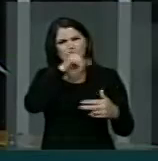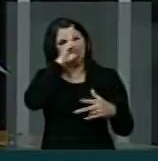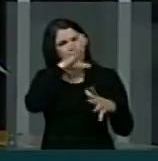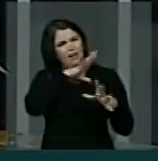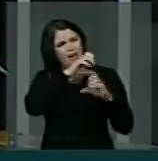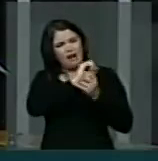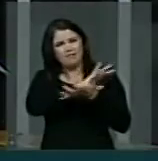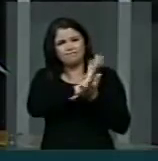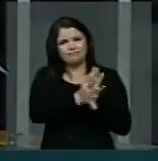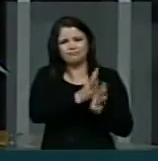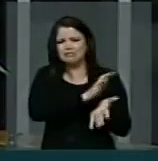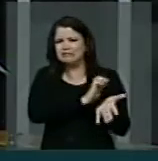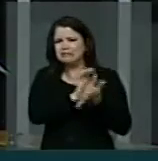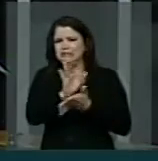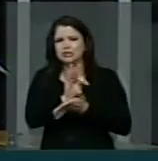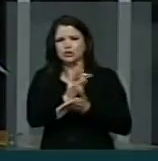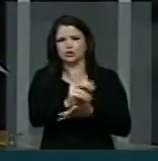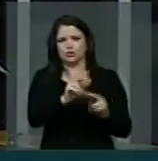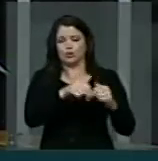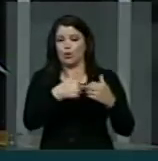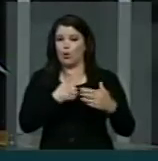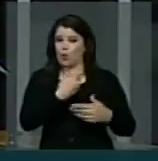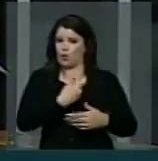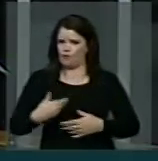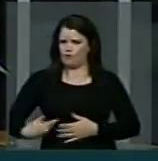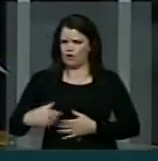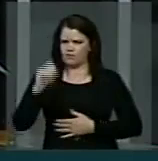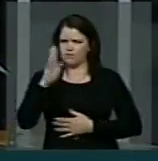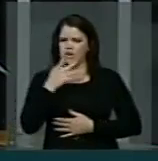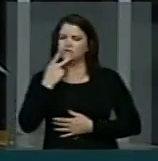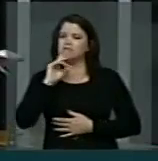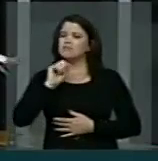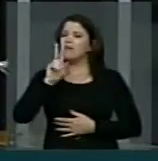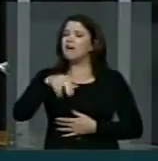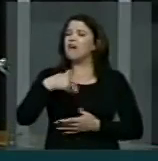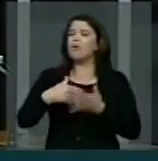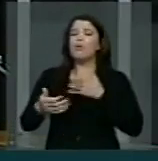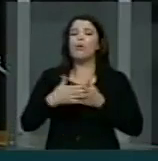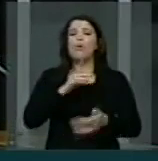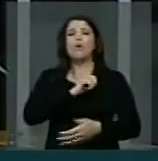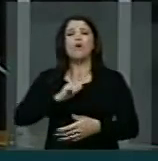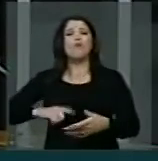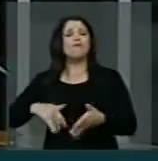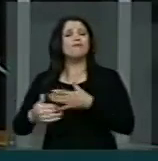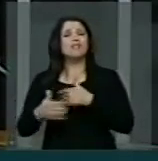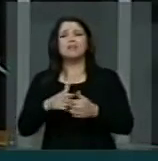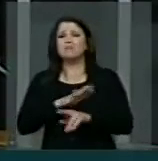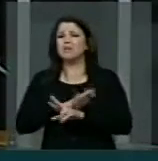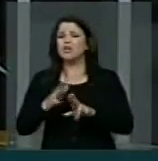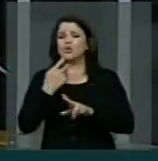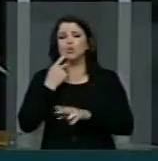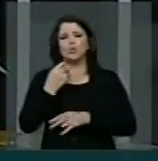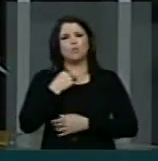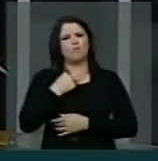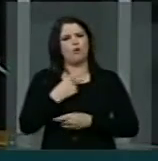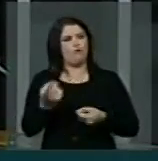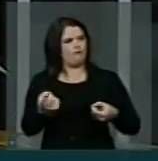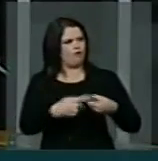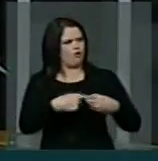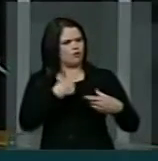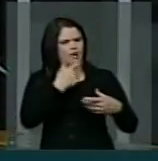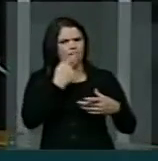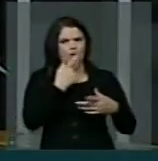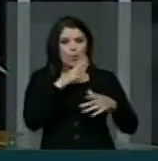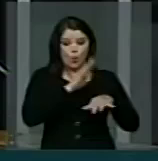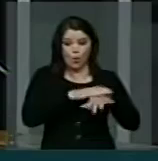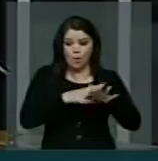e expoliada. O Estado brasileiro, seja ele em qual governo for, não pode retroceder na